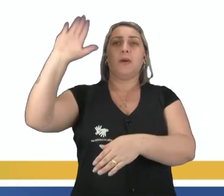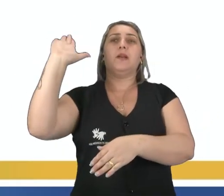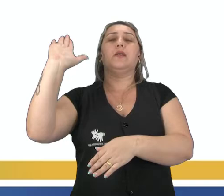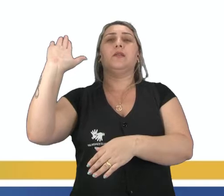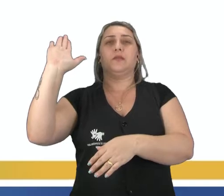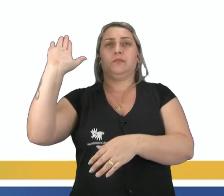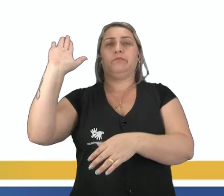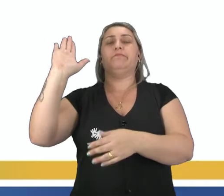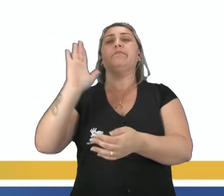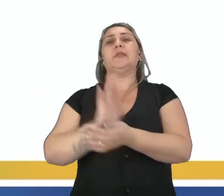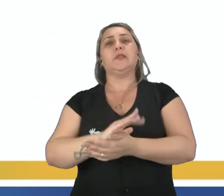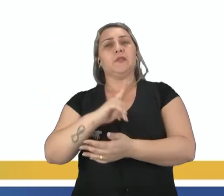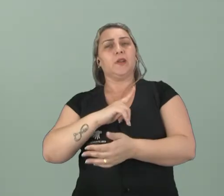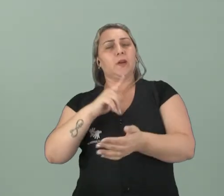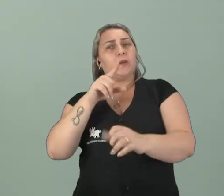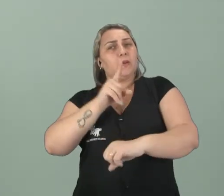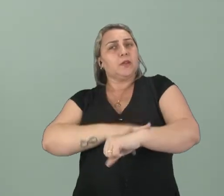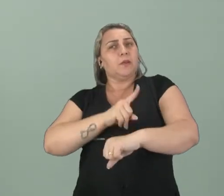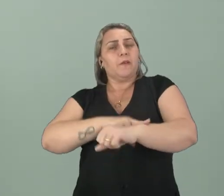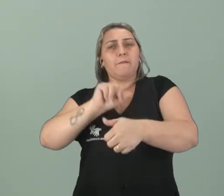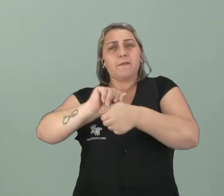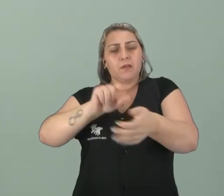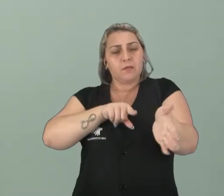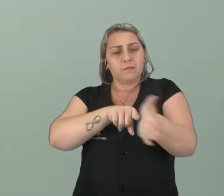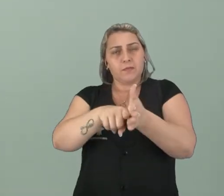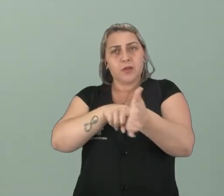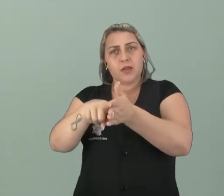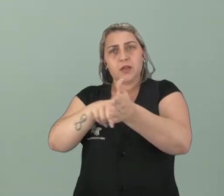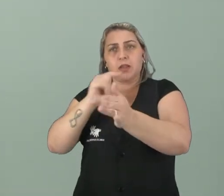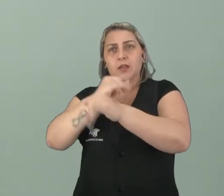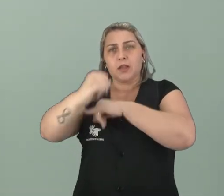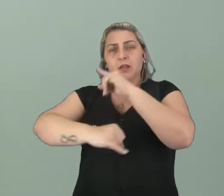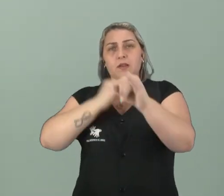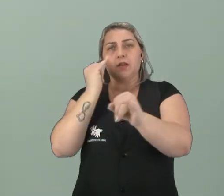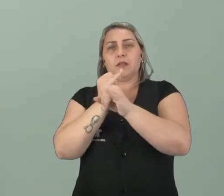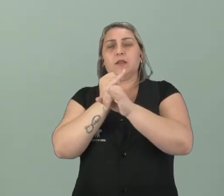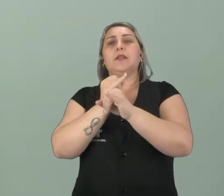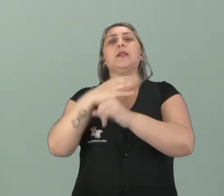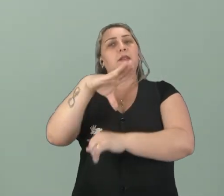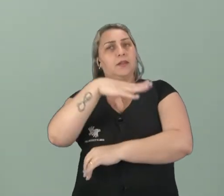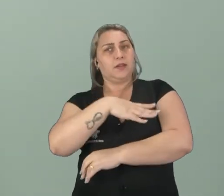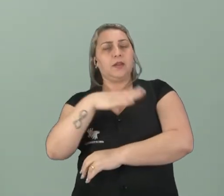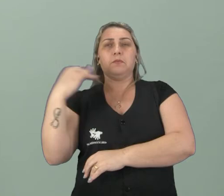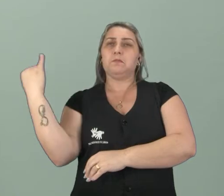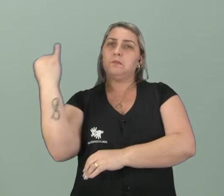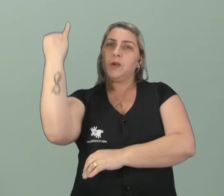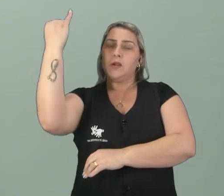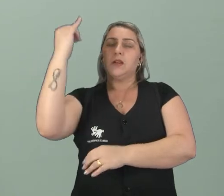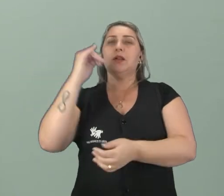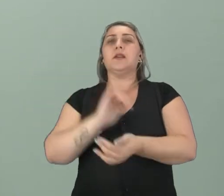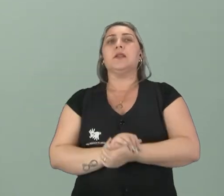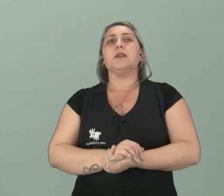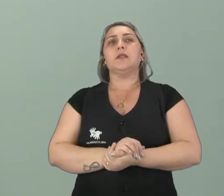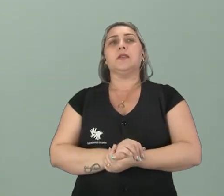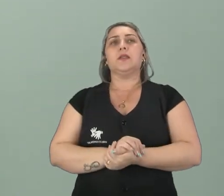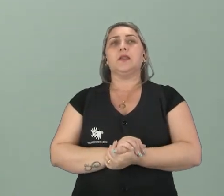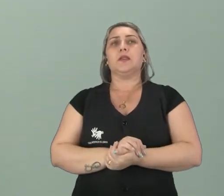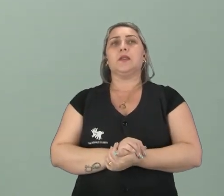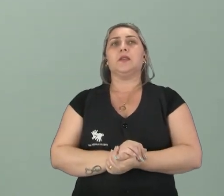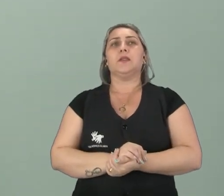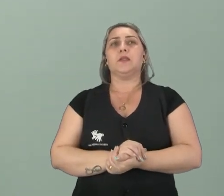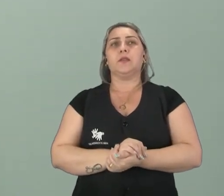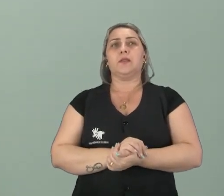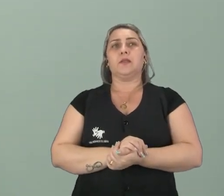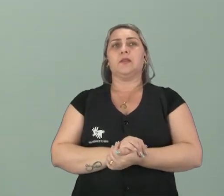maiores e quando você tiver um tempo, faça uma pesquisa acerca dessas metrópoles que estão aí, que tem tudo a